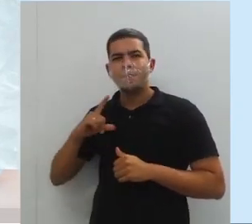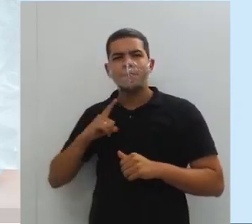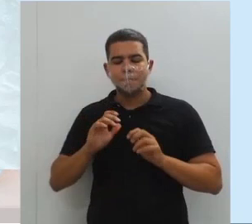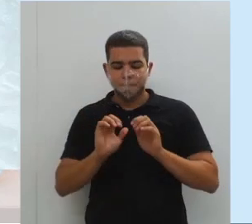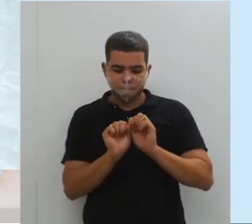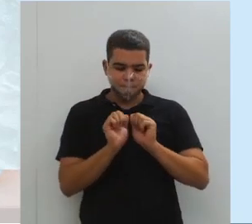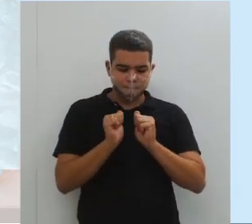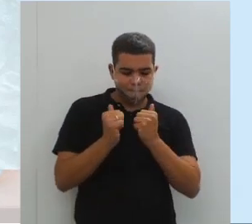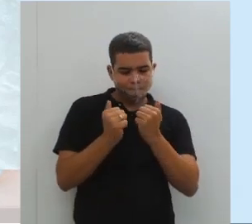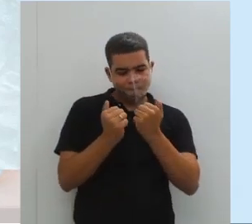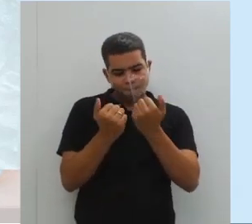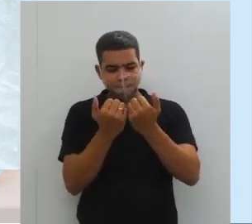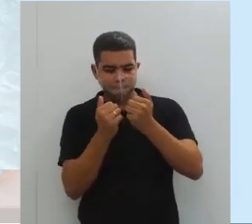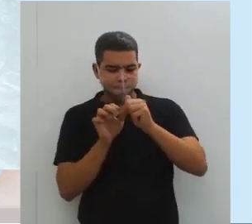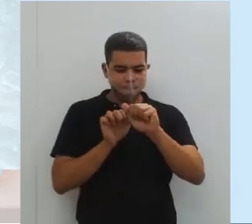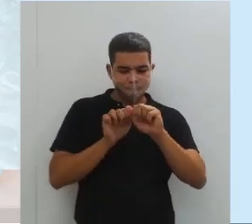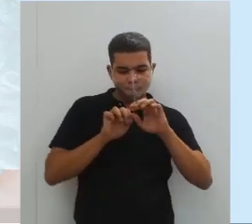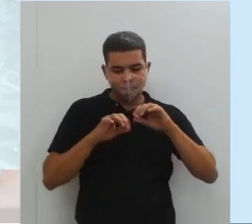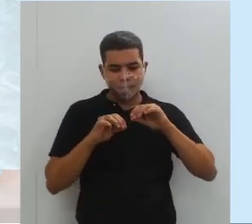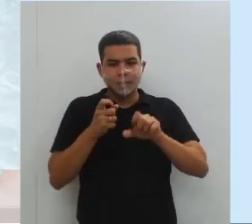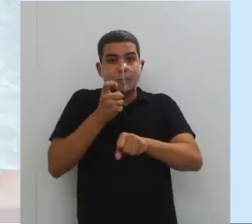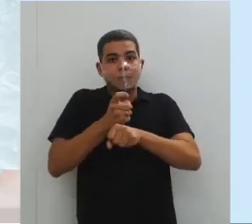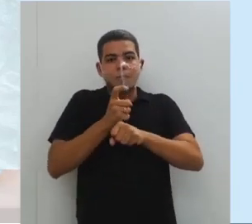flexível, ele vai ganhando a forma.